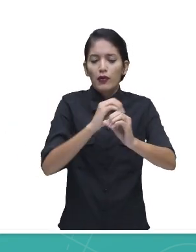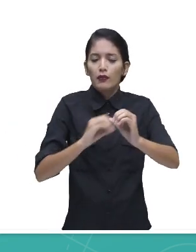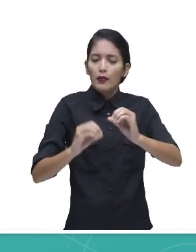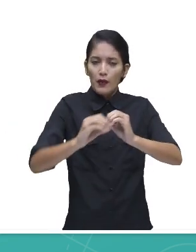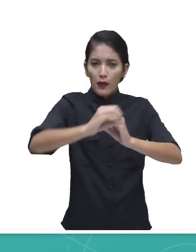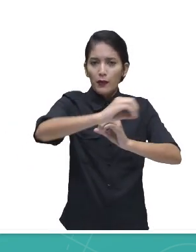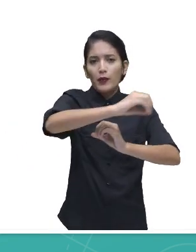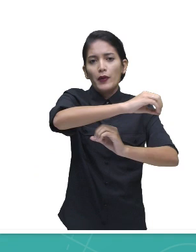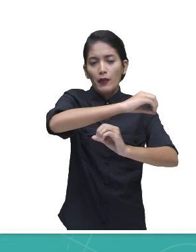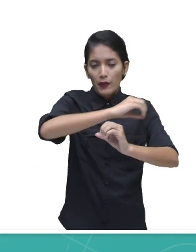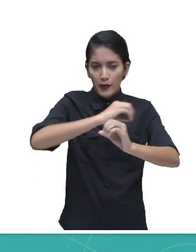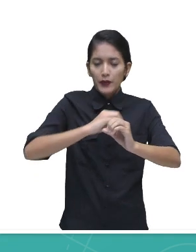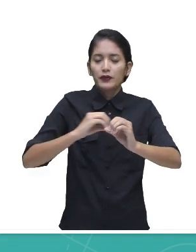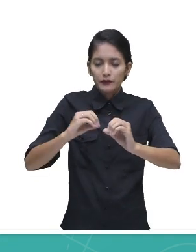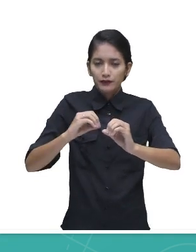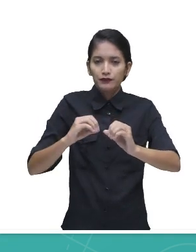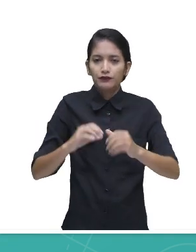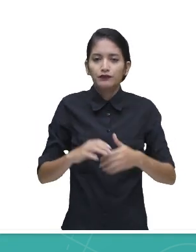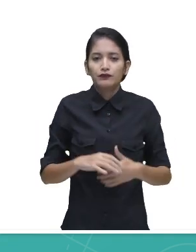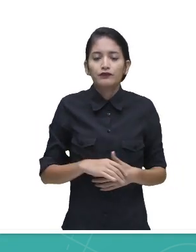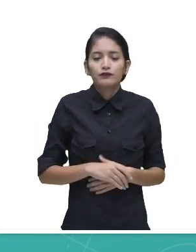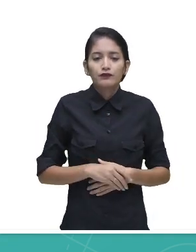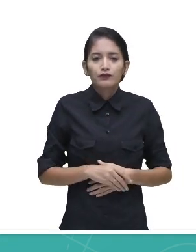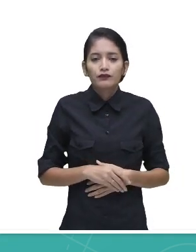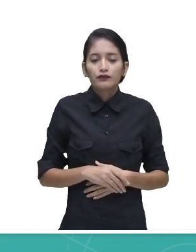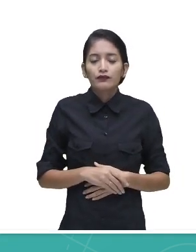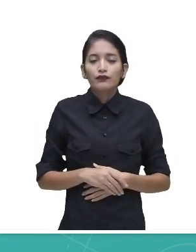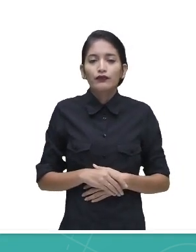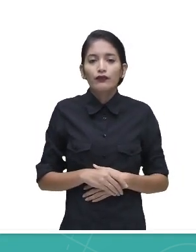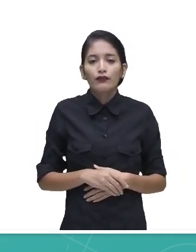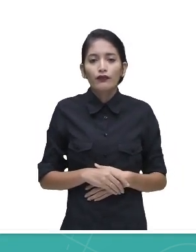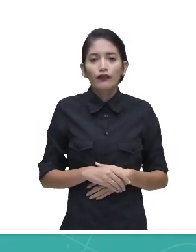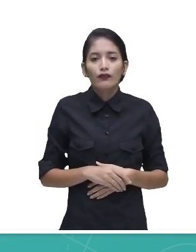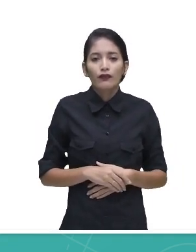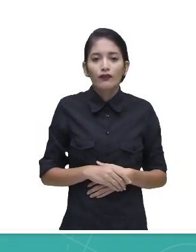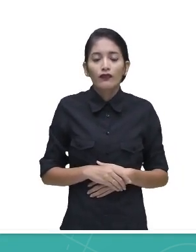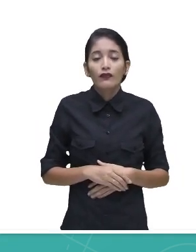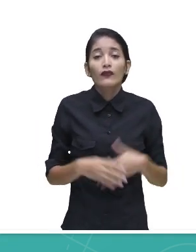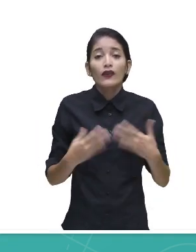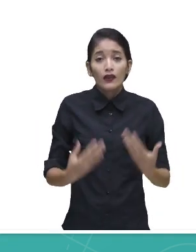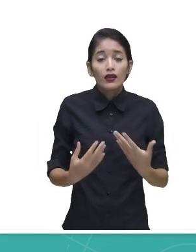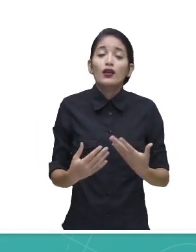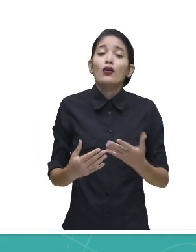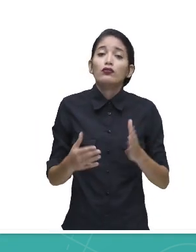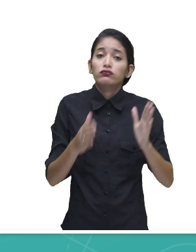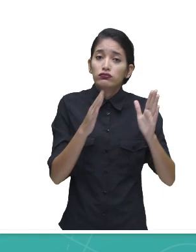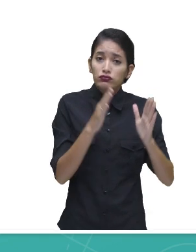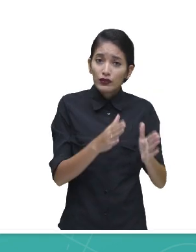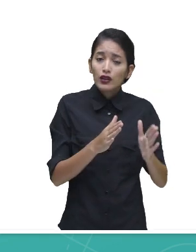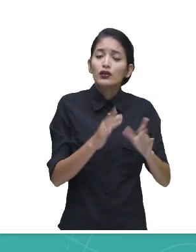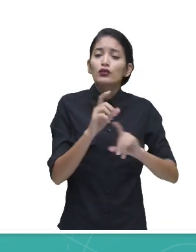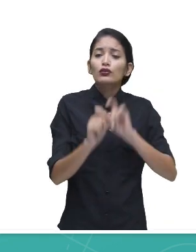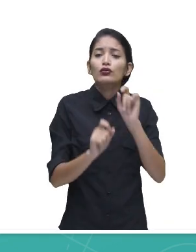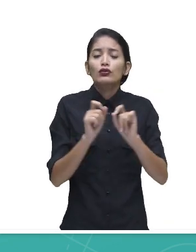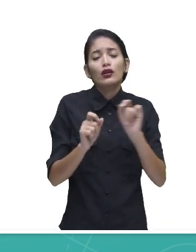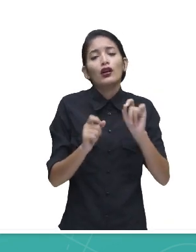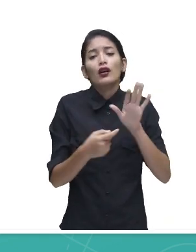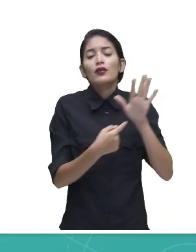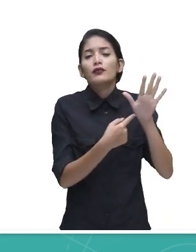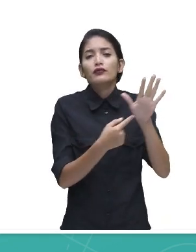orbitar ao redor desse Sol, né? E esse modelo heliocêntrico, ele foi